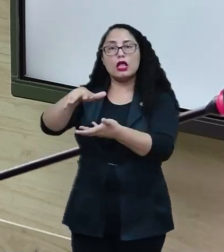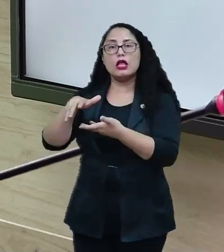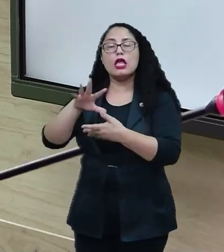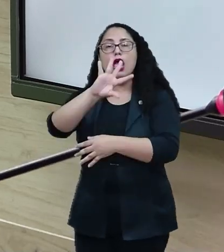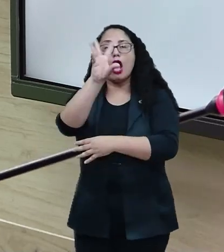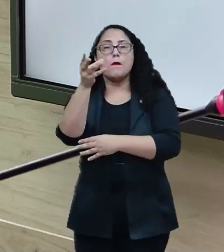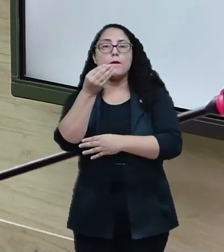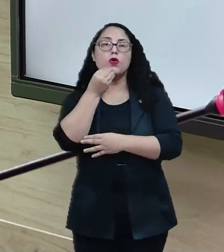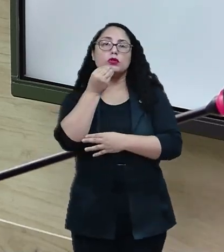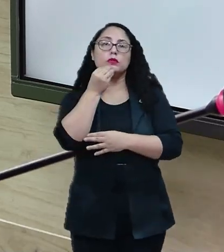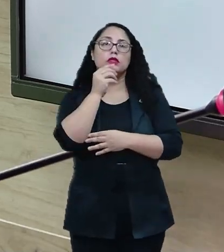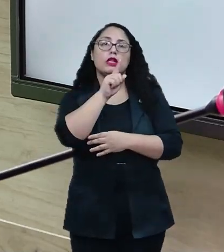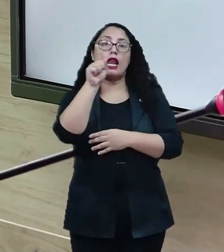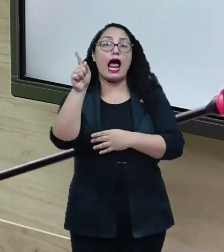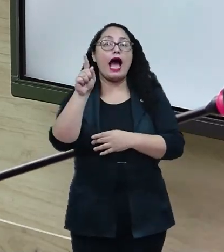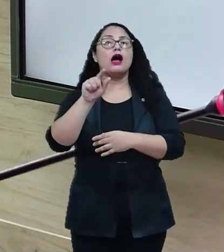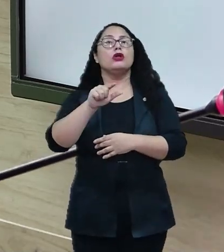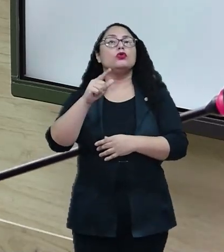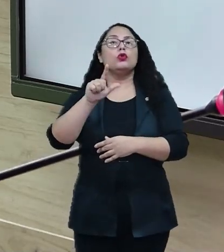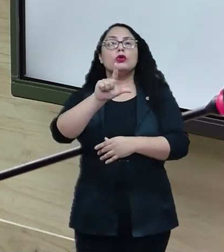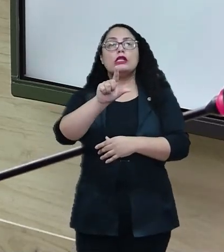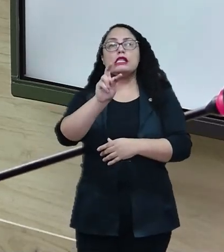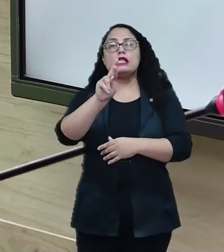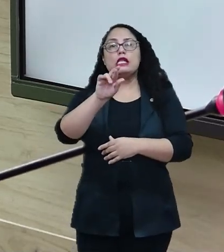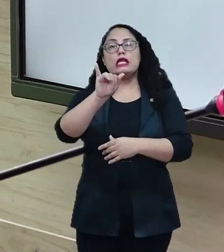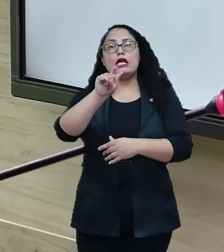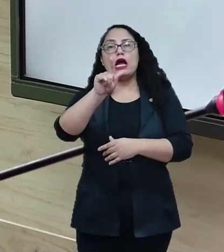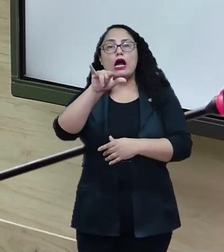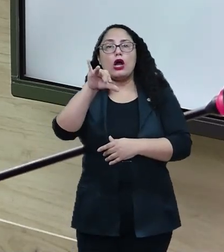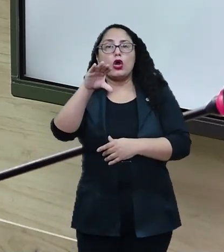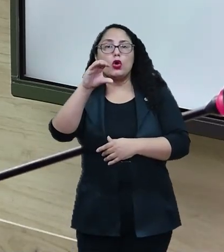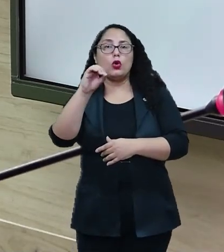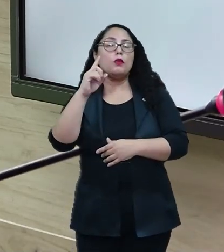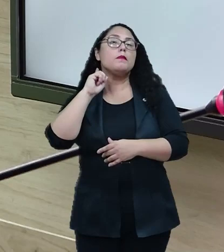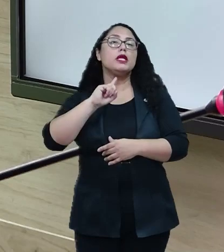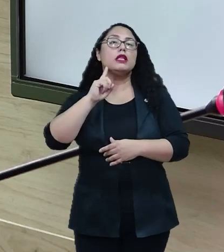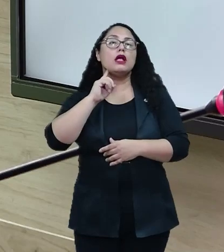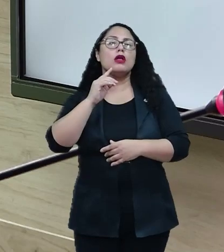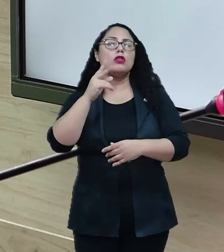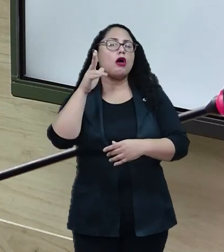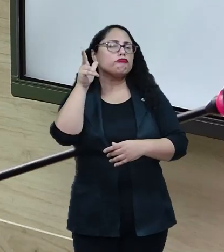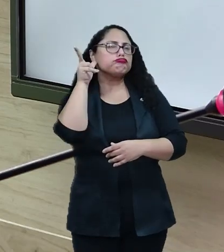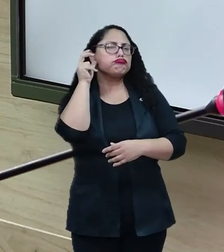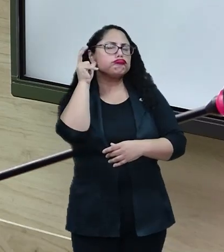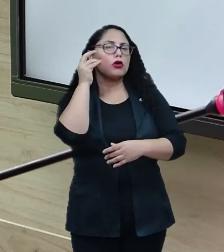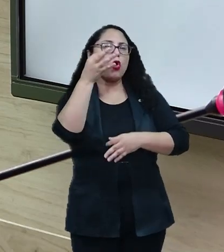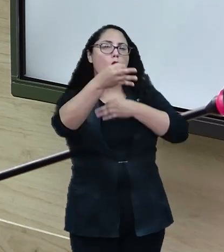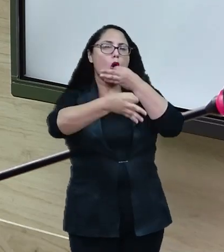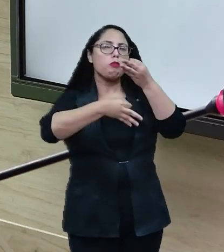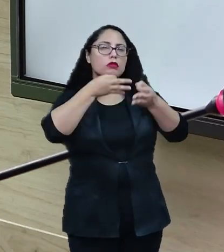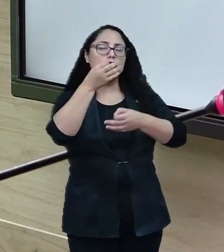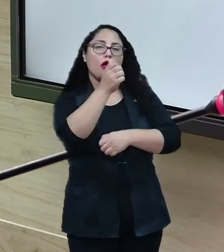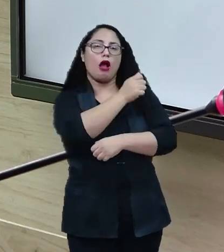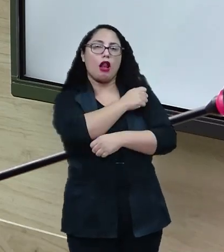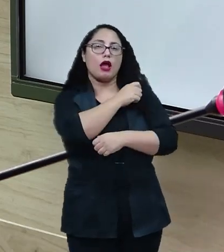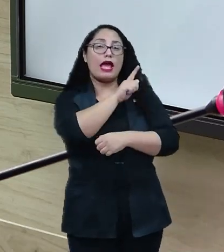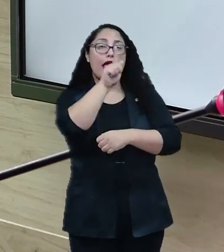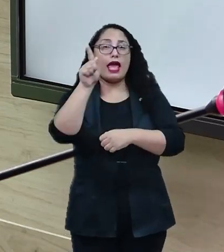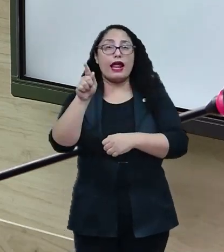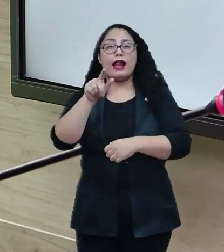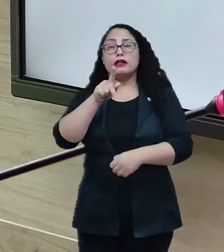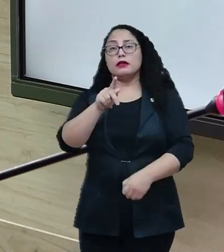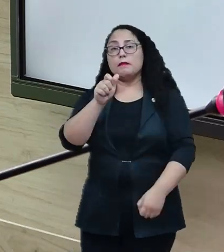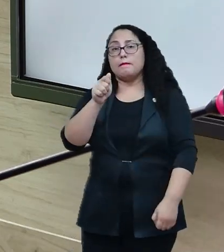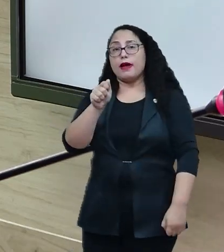as possibilidades lá no Triângulo Mineiro, né? E aí eu estava ouvindo o depoimento de um estudante que ele é lá de